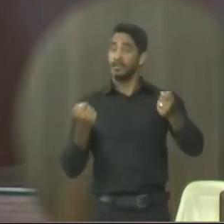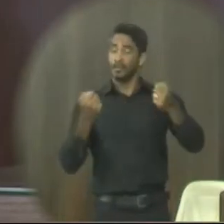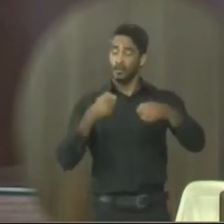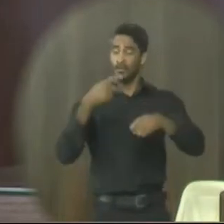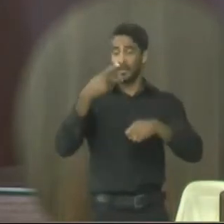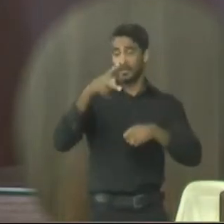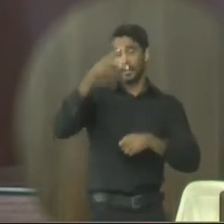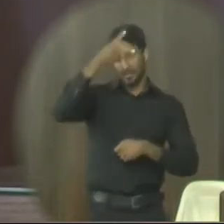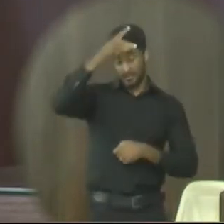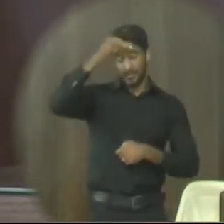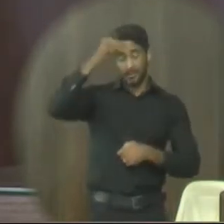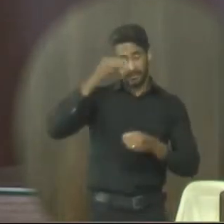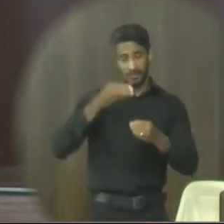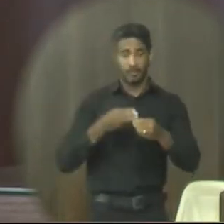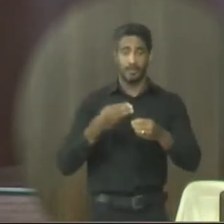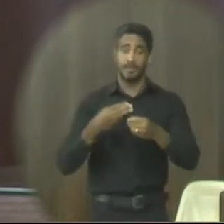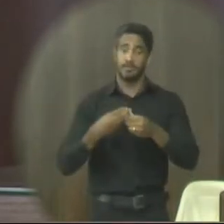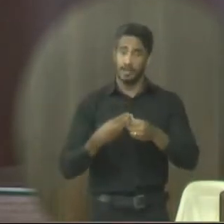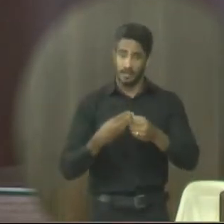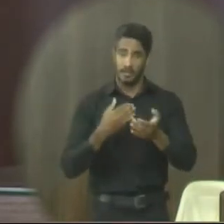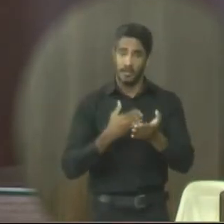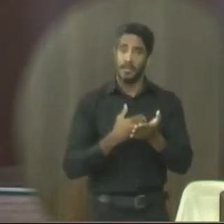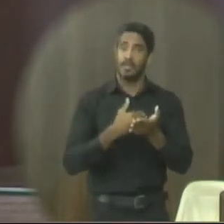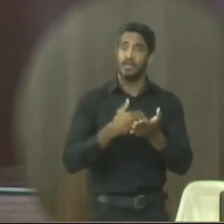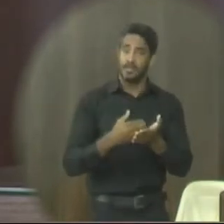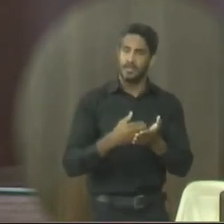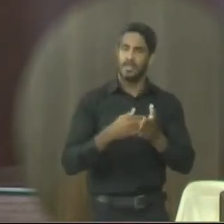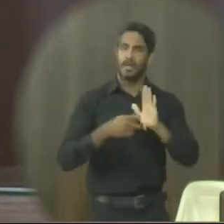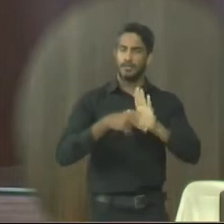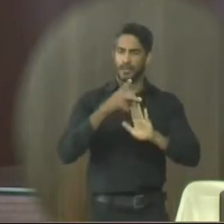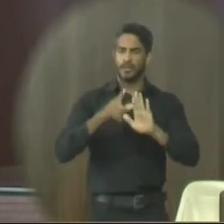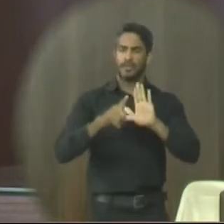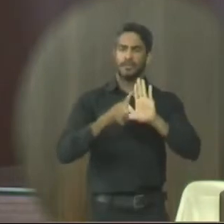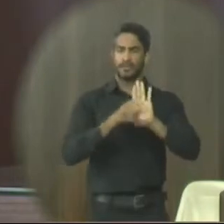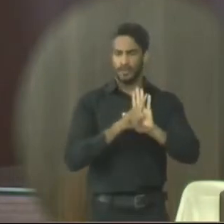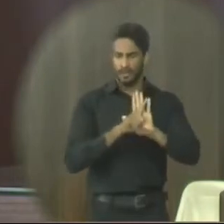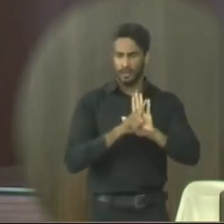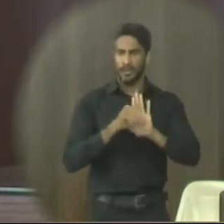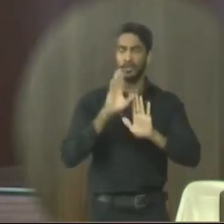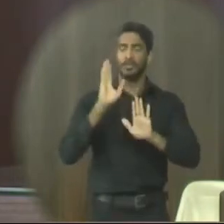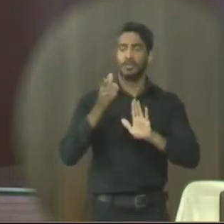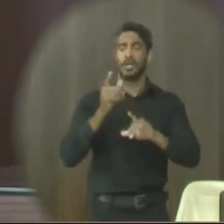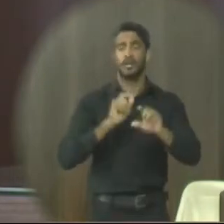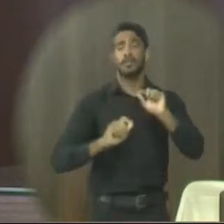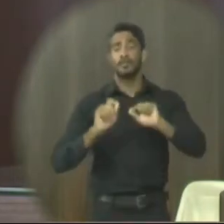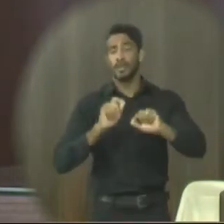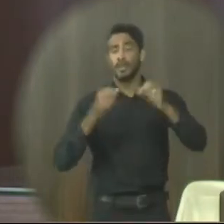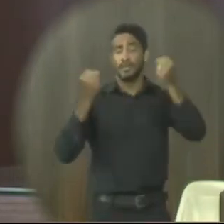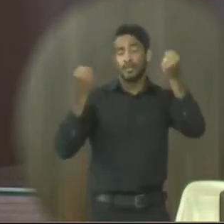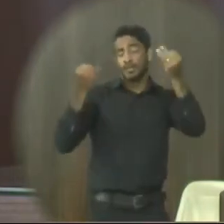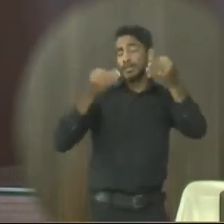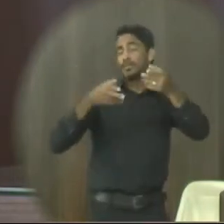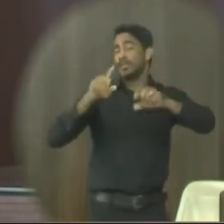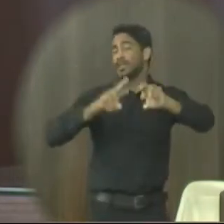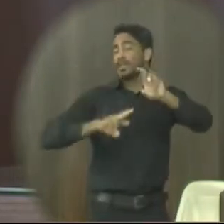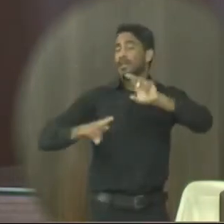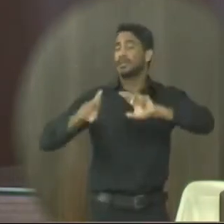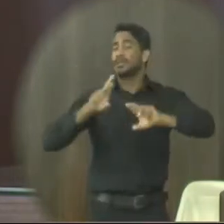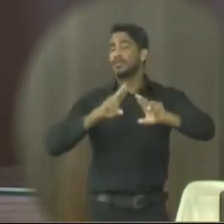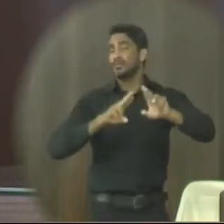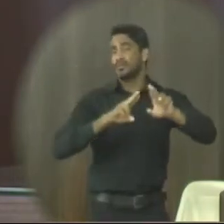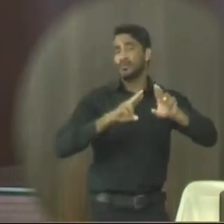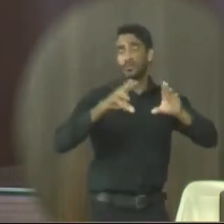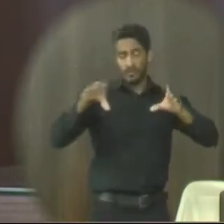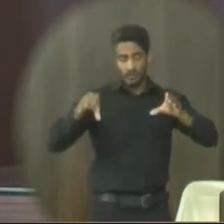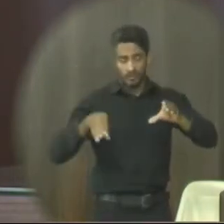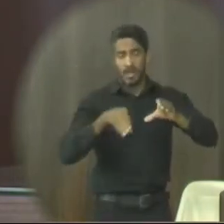prefeito municipal iniciar o presente projeto de lei, já que trata-se a matéria reservada ao Executivo